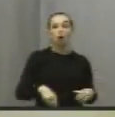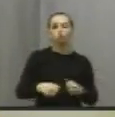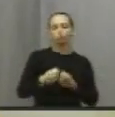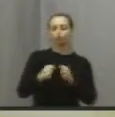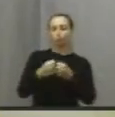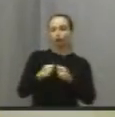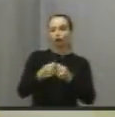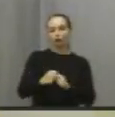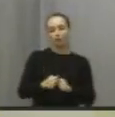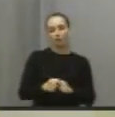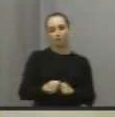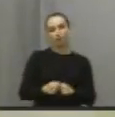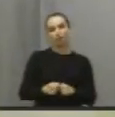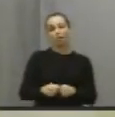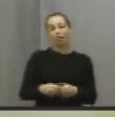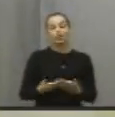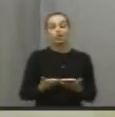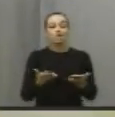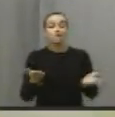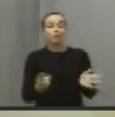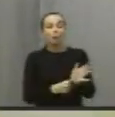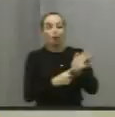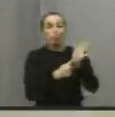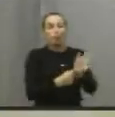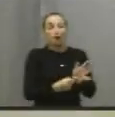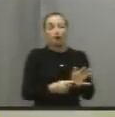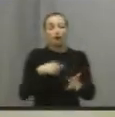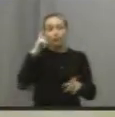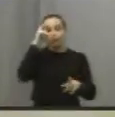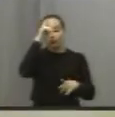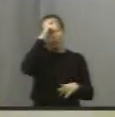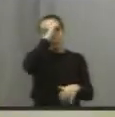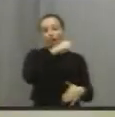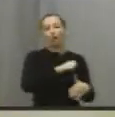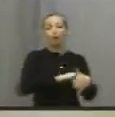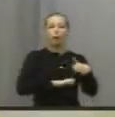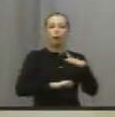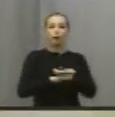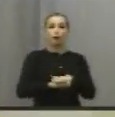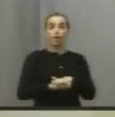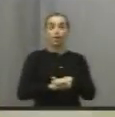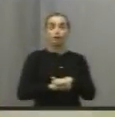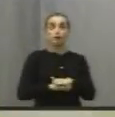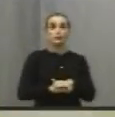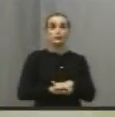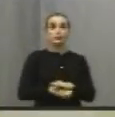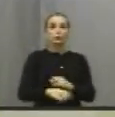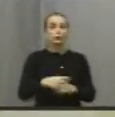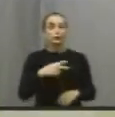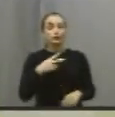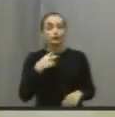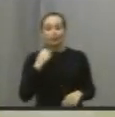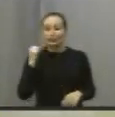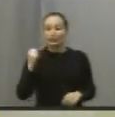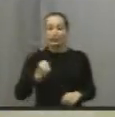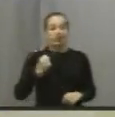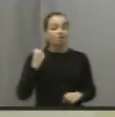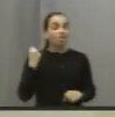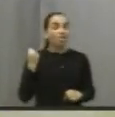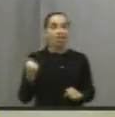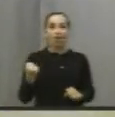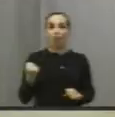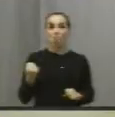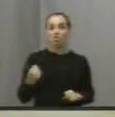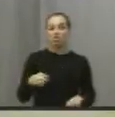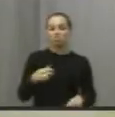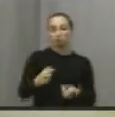de déficit da empresa, quando a gente não consegue fazer uma discussão sobre o modelo de gestão, quando a gente não